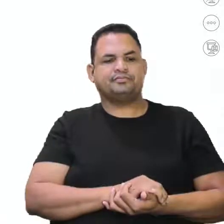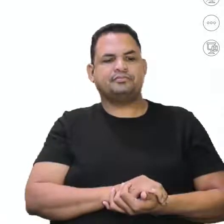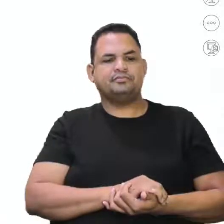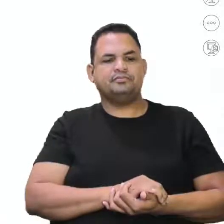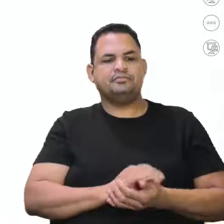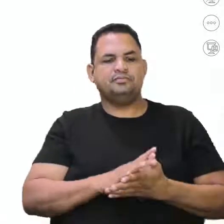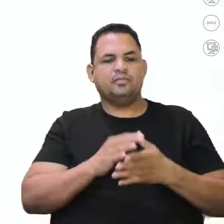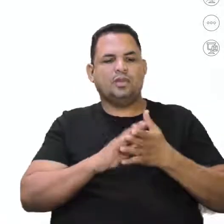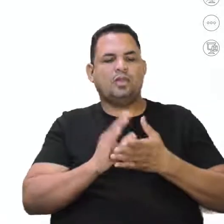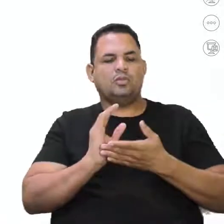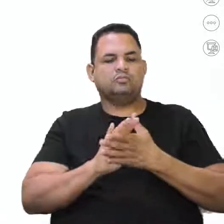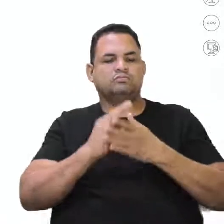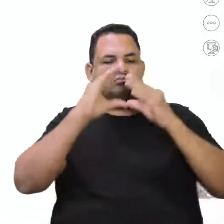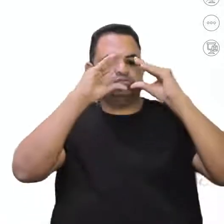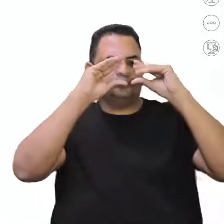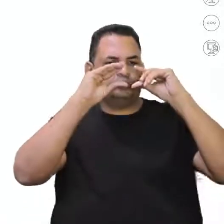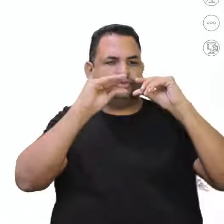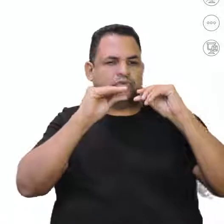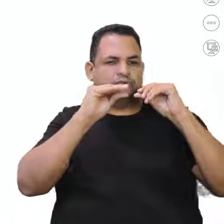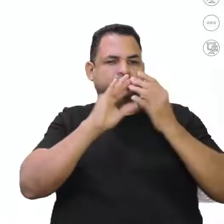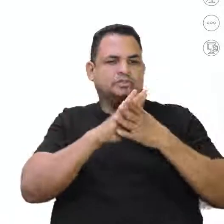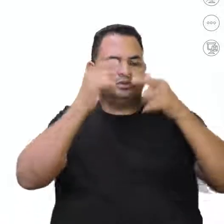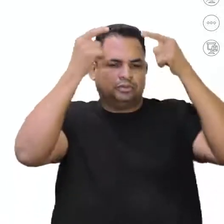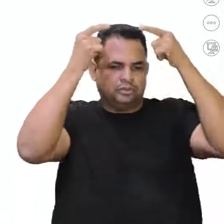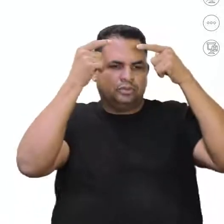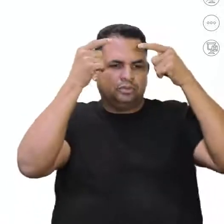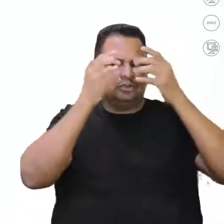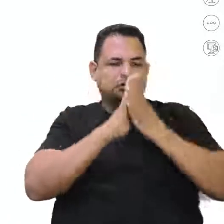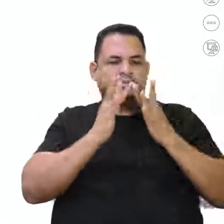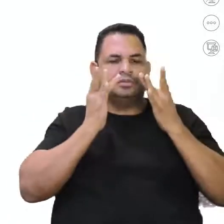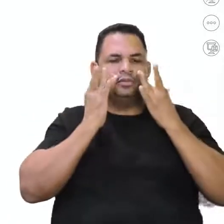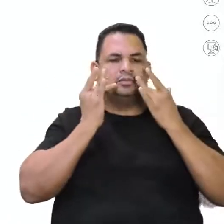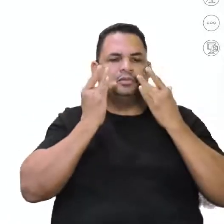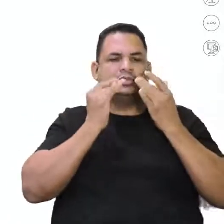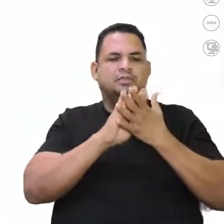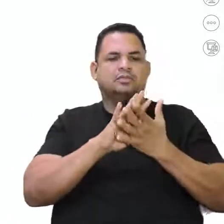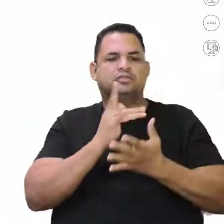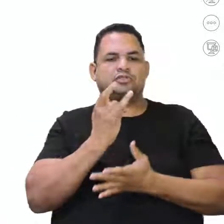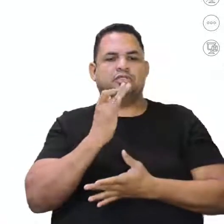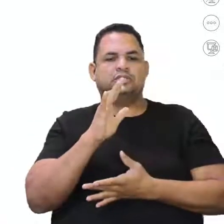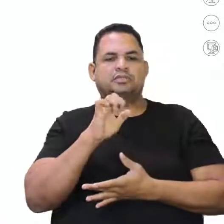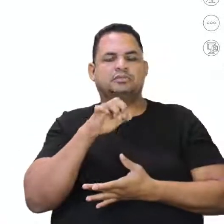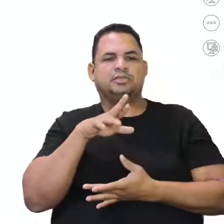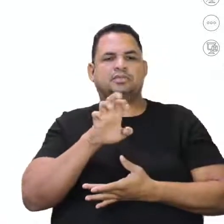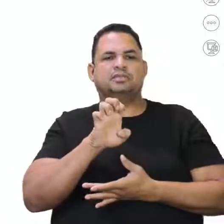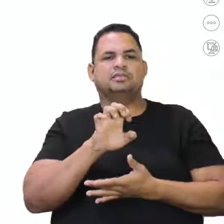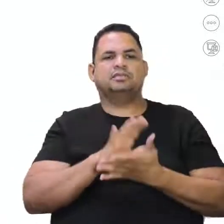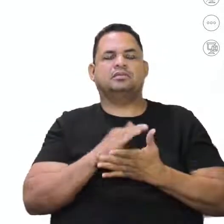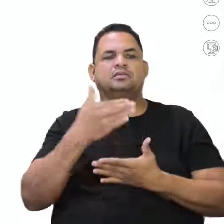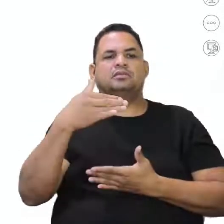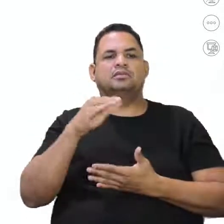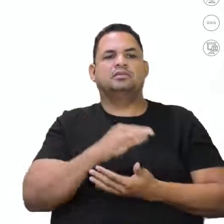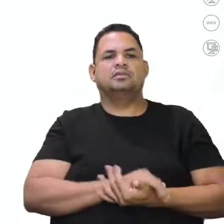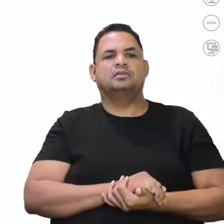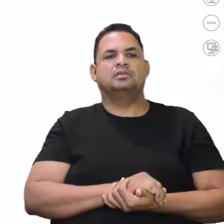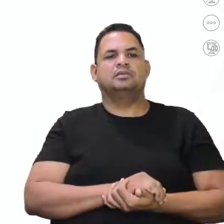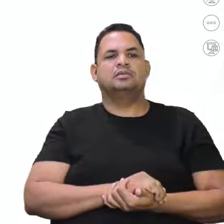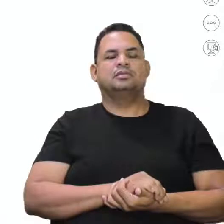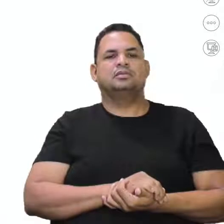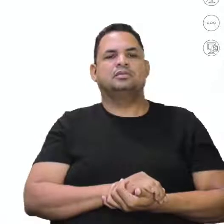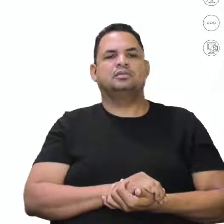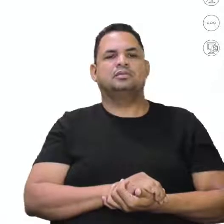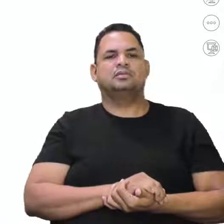Night, que é Noite dos Reis, que é uma peça do William Shakespeare, alright? Próxima. Which